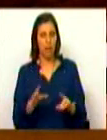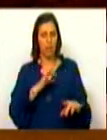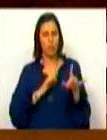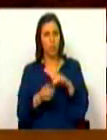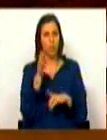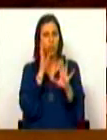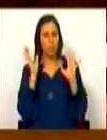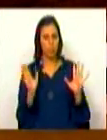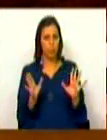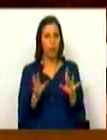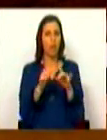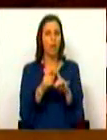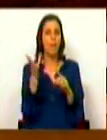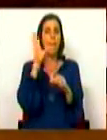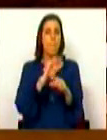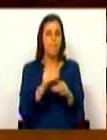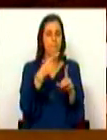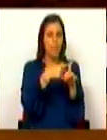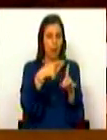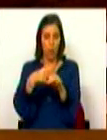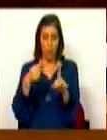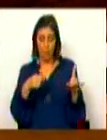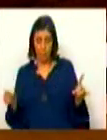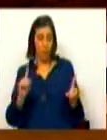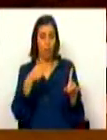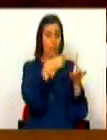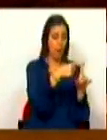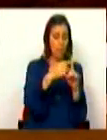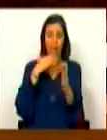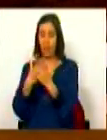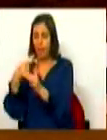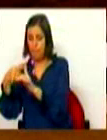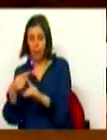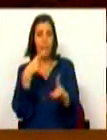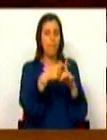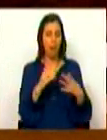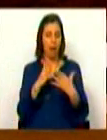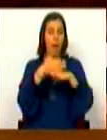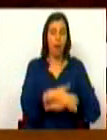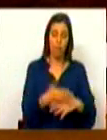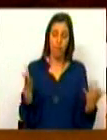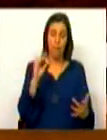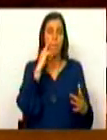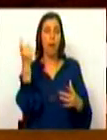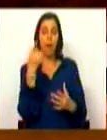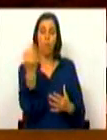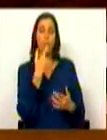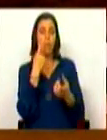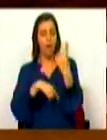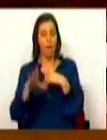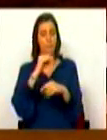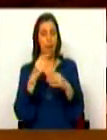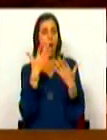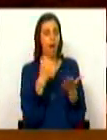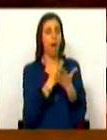Senhoras e senhores deputados, mais com mais não dá menos. Dá mais, senhores deputados. Mais acesso, porque mais procura significa hoje mais